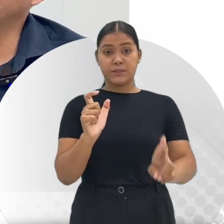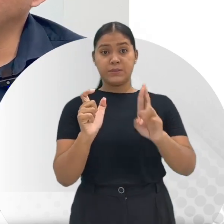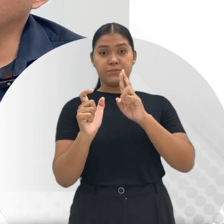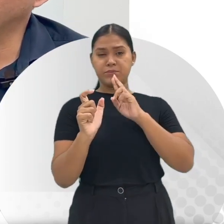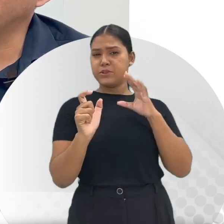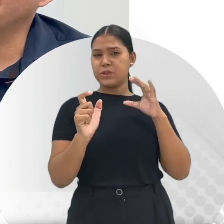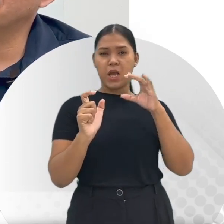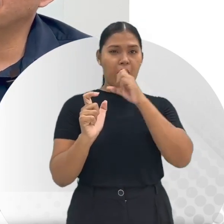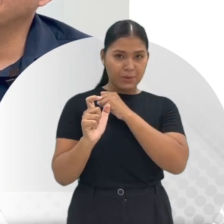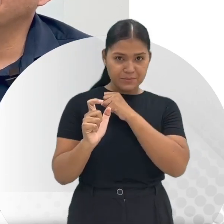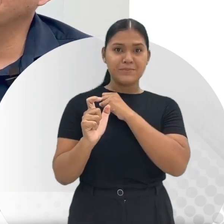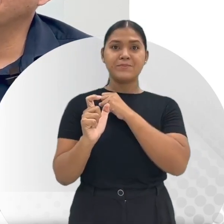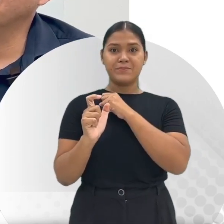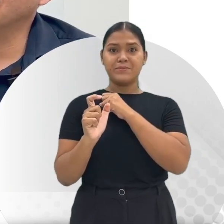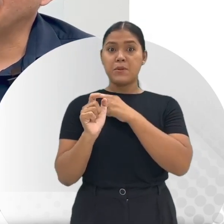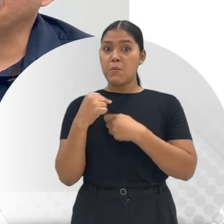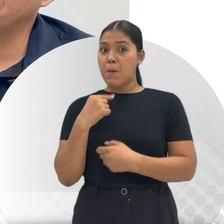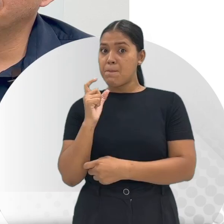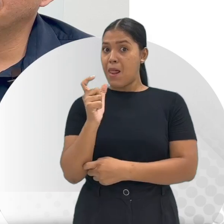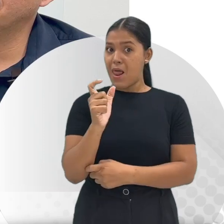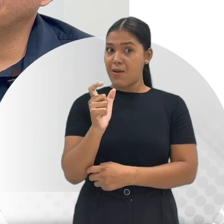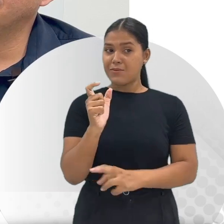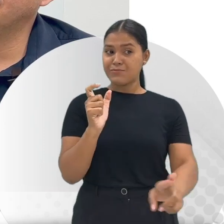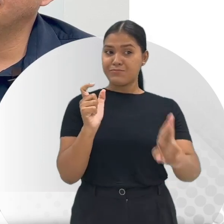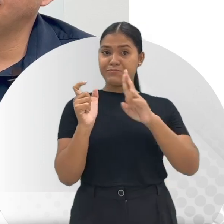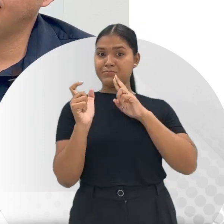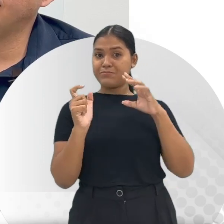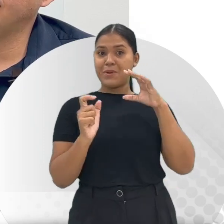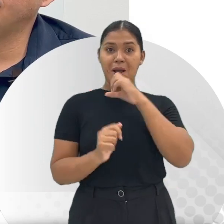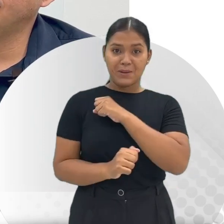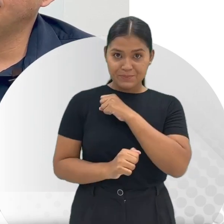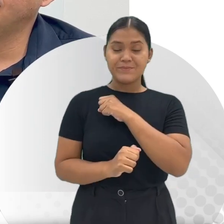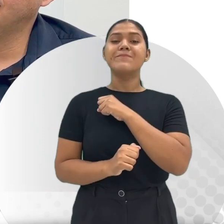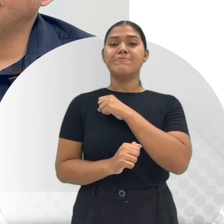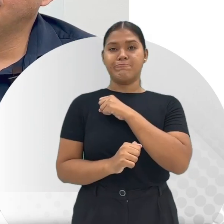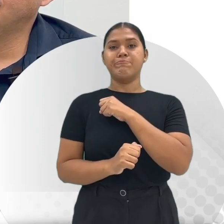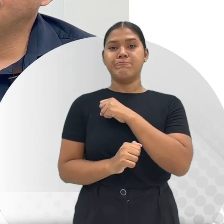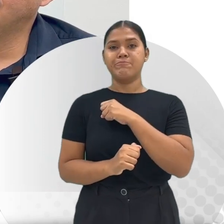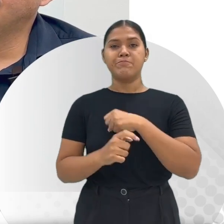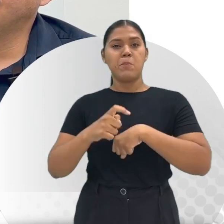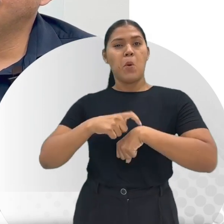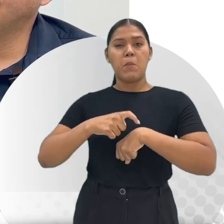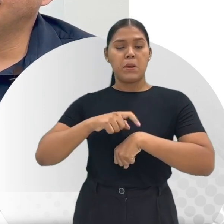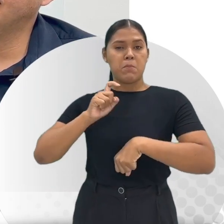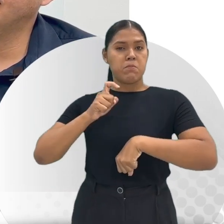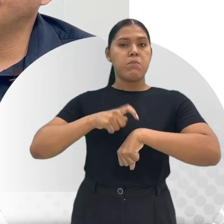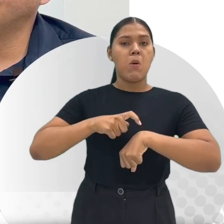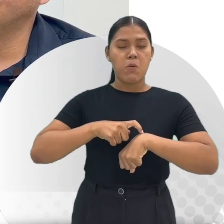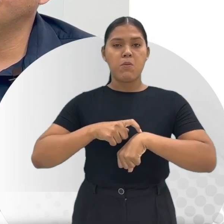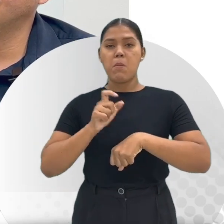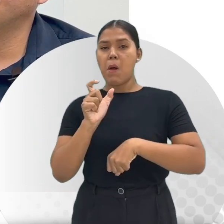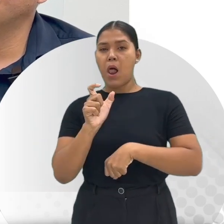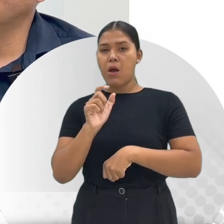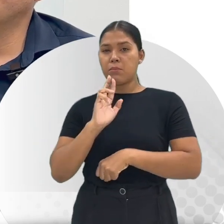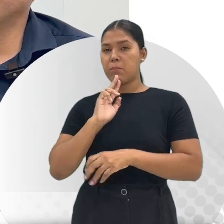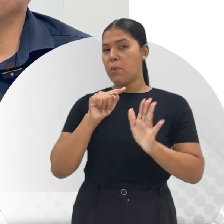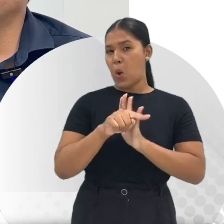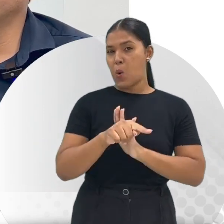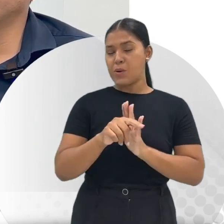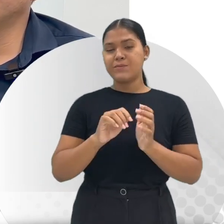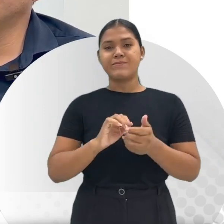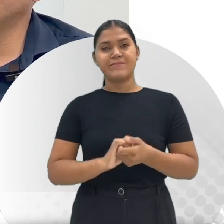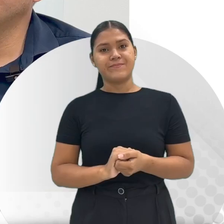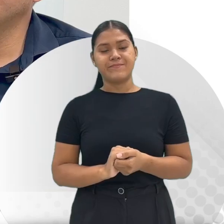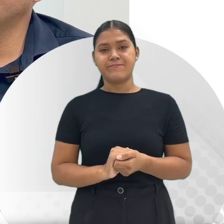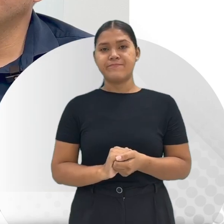uma resposta, tenta dar uma resposta rápida, assim, para essa pergunta palavra, né? Bom, vamos